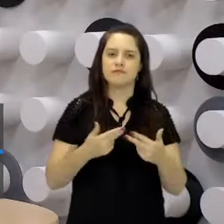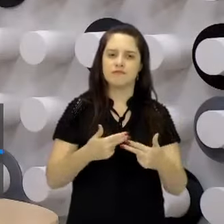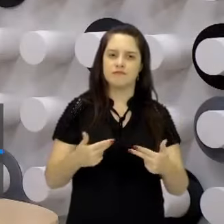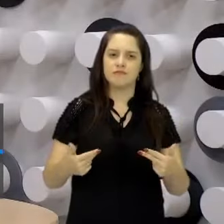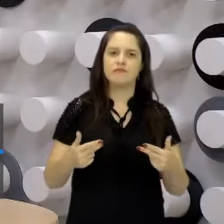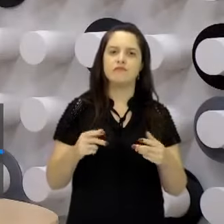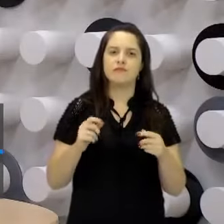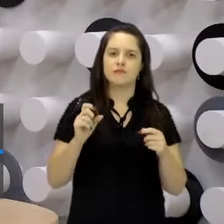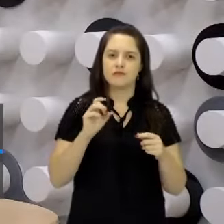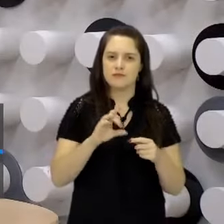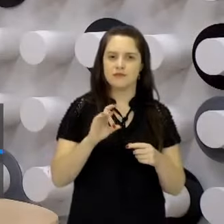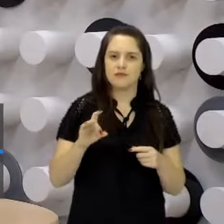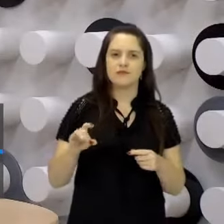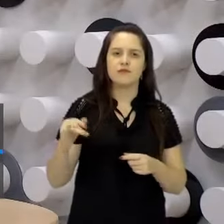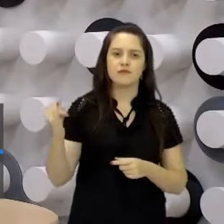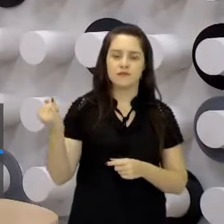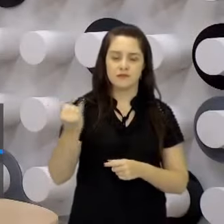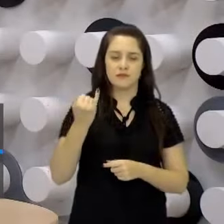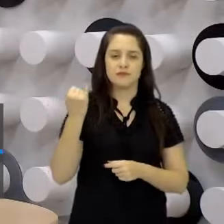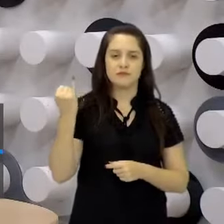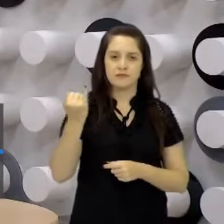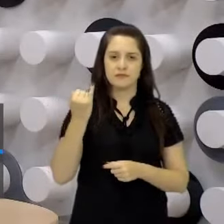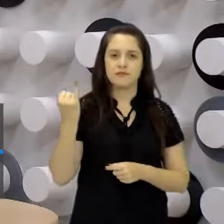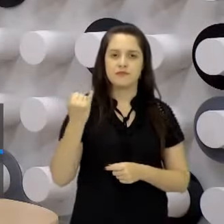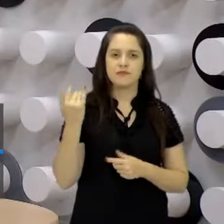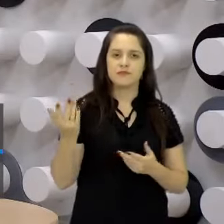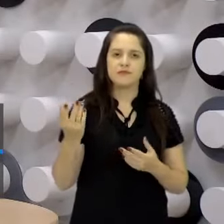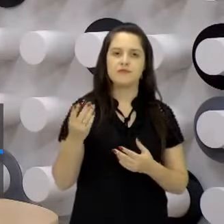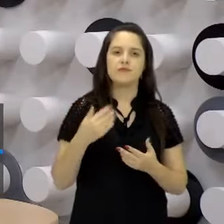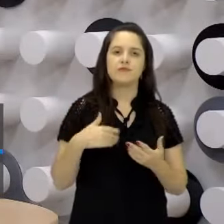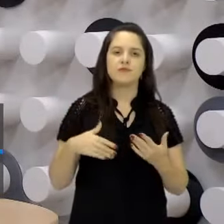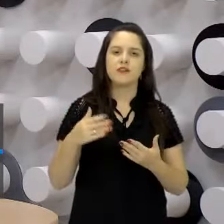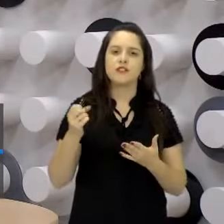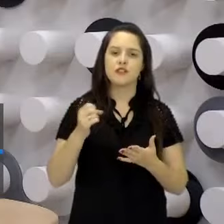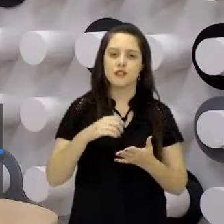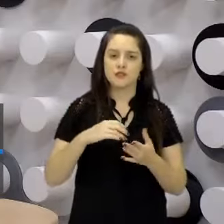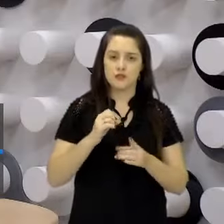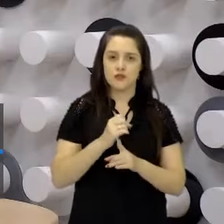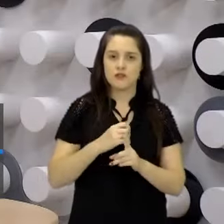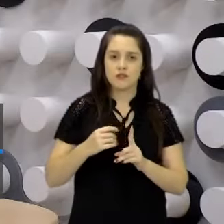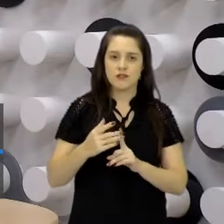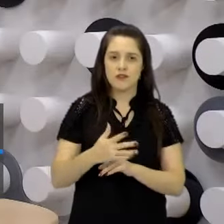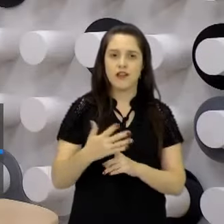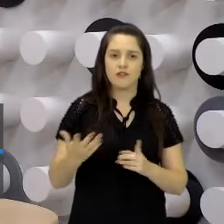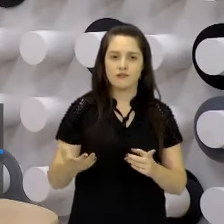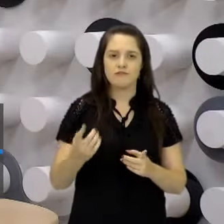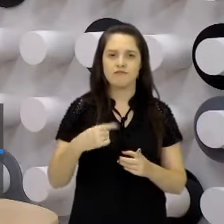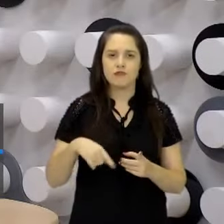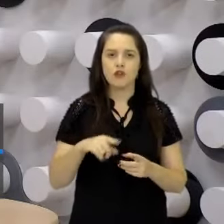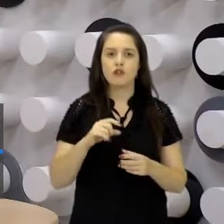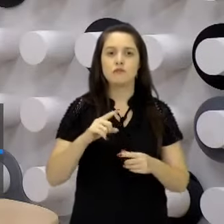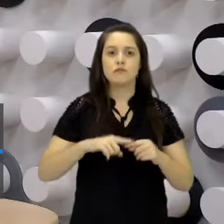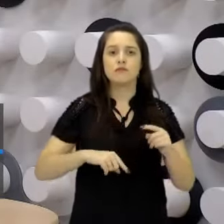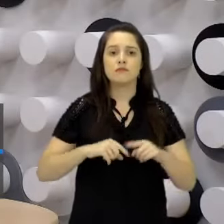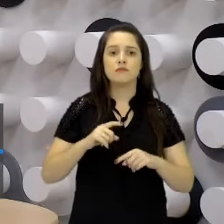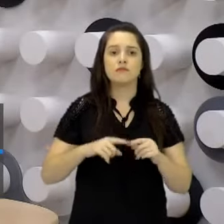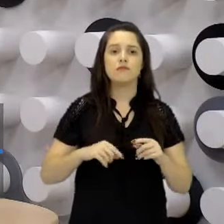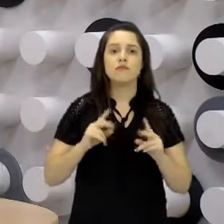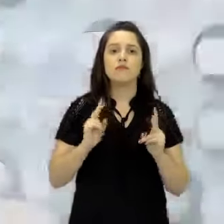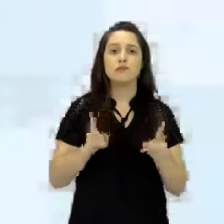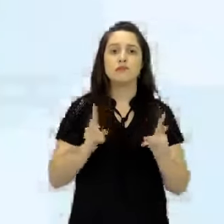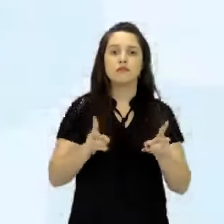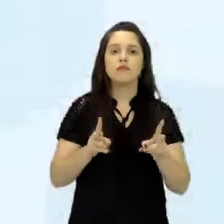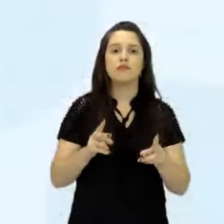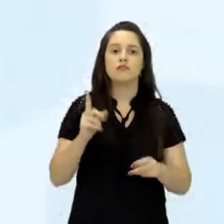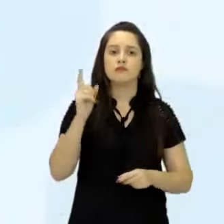sobre esse protagonismo muito importante e fundamental para a nossa sociedade. Pensando nisso, olha os nossos materiais que serão necessários hoje.